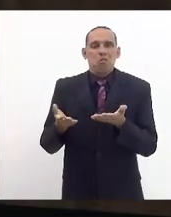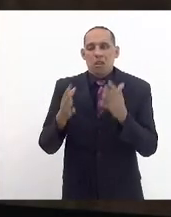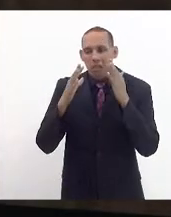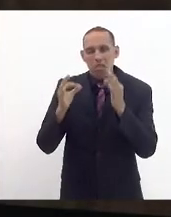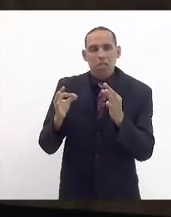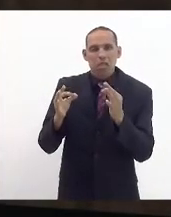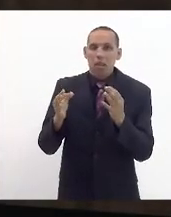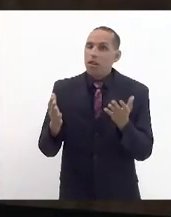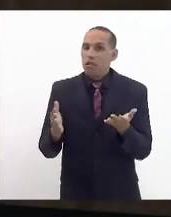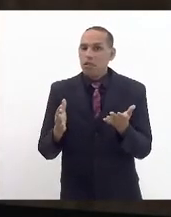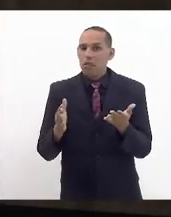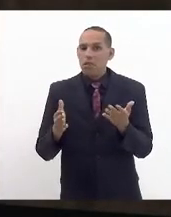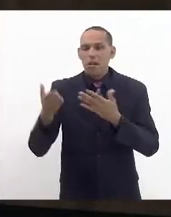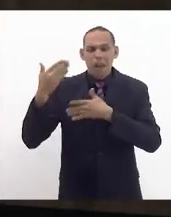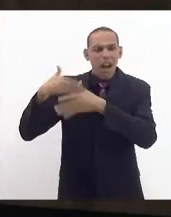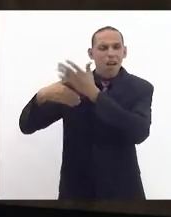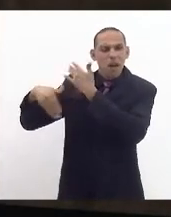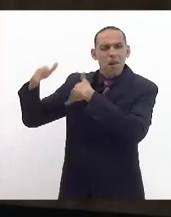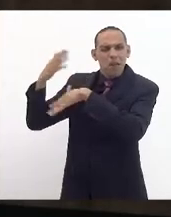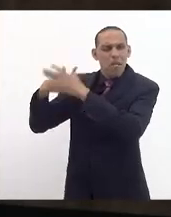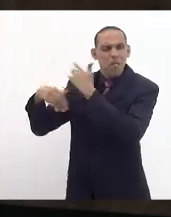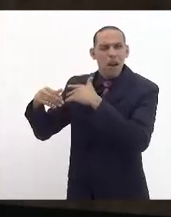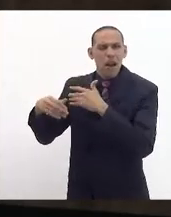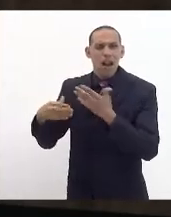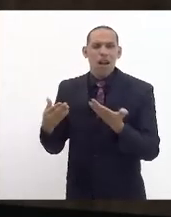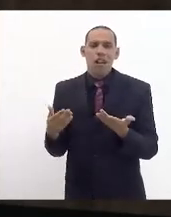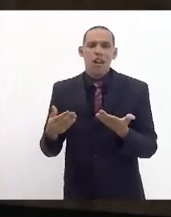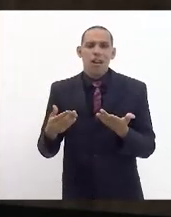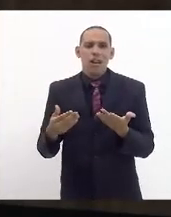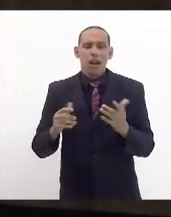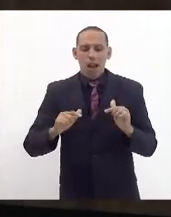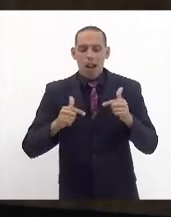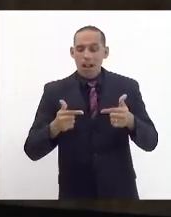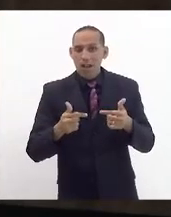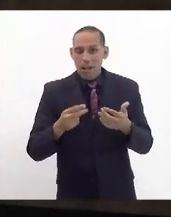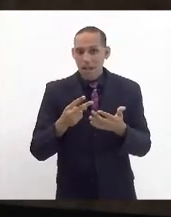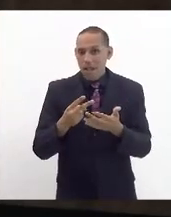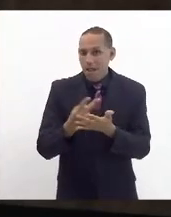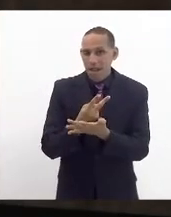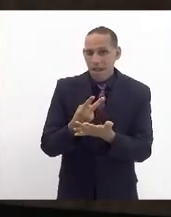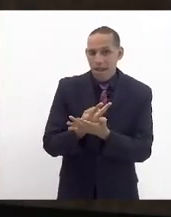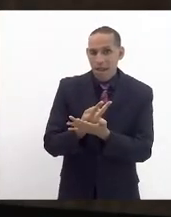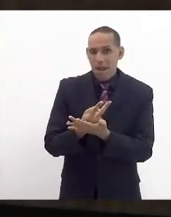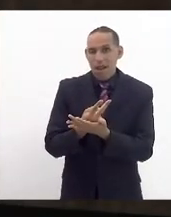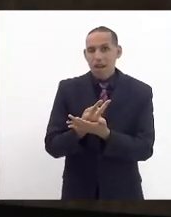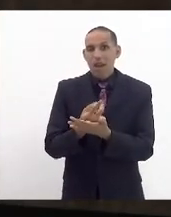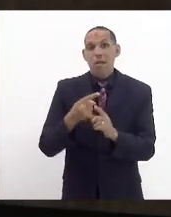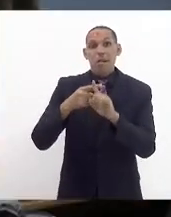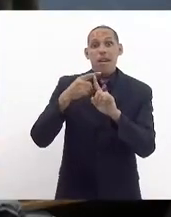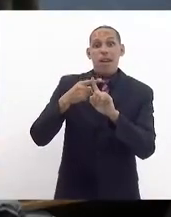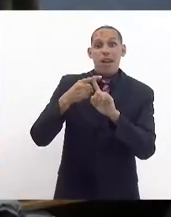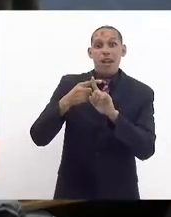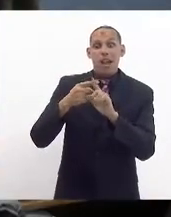ter tido atos anteriores positivos não perdoa os nossos atos negativos.